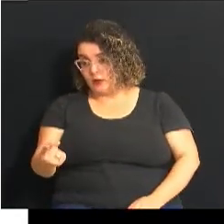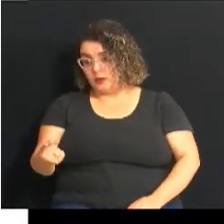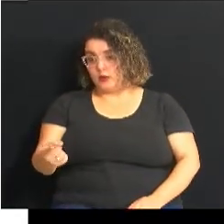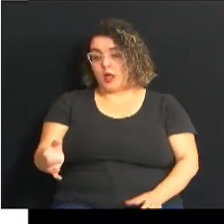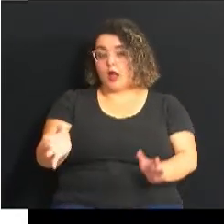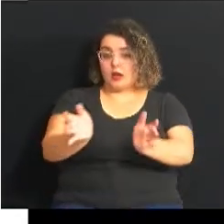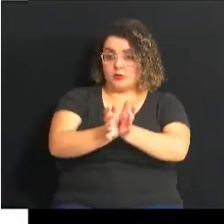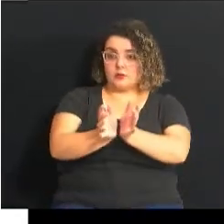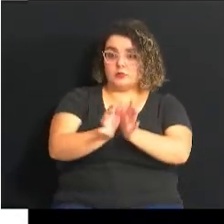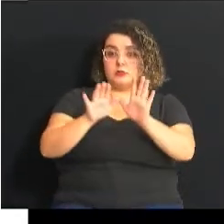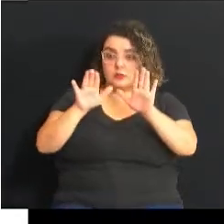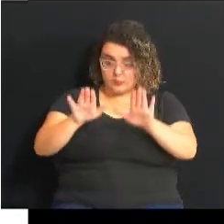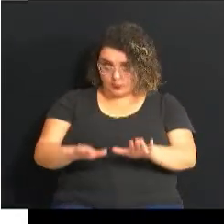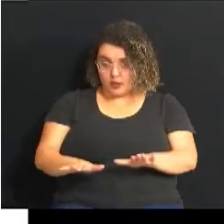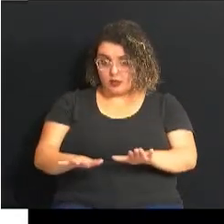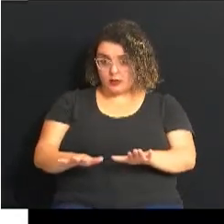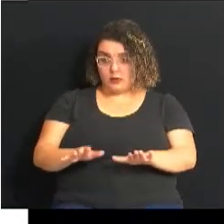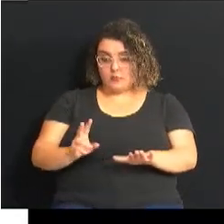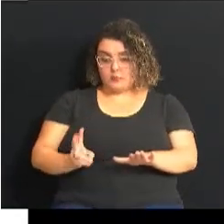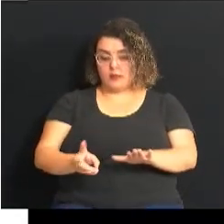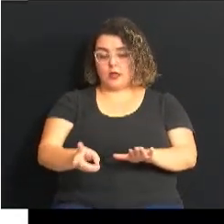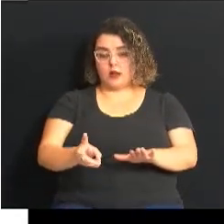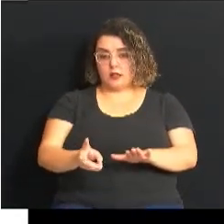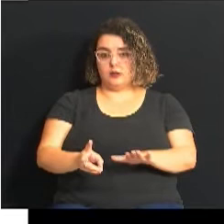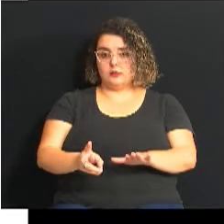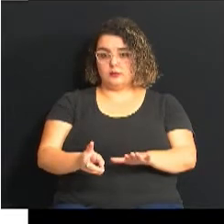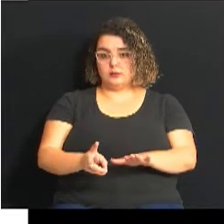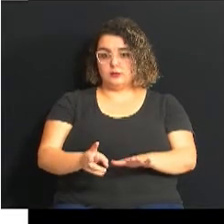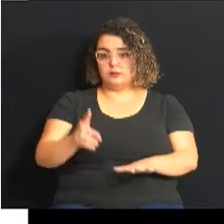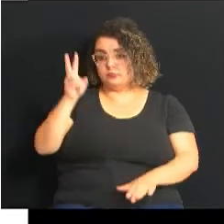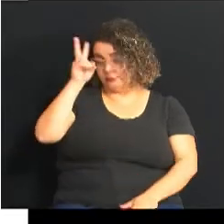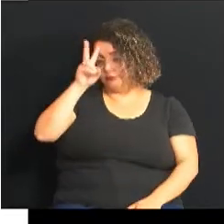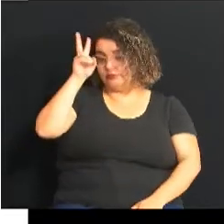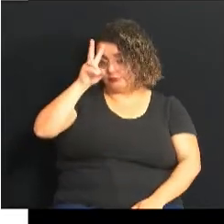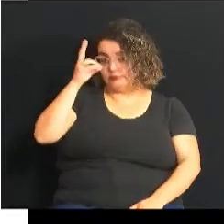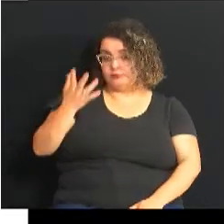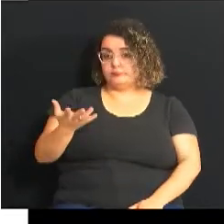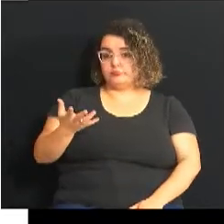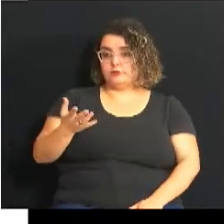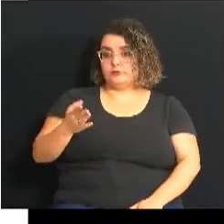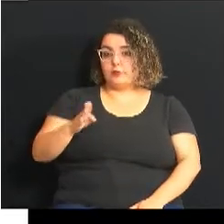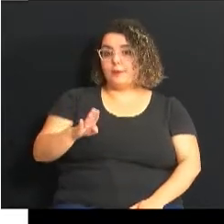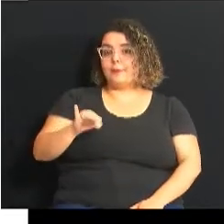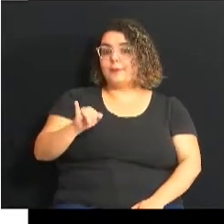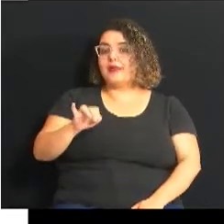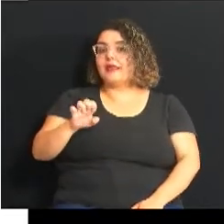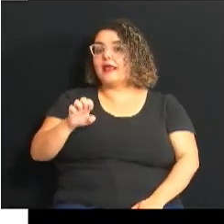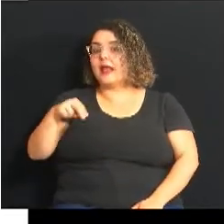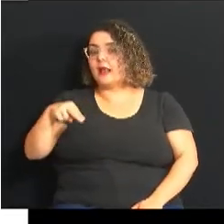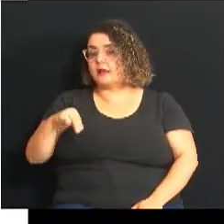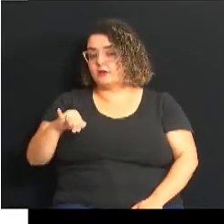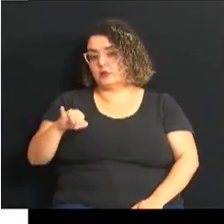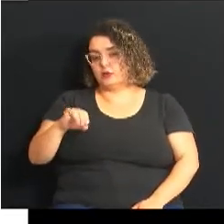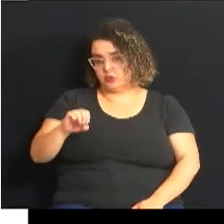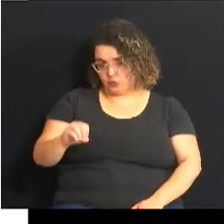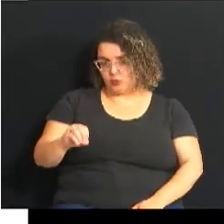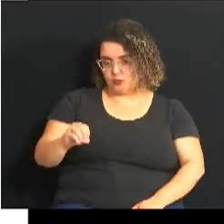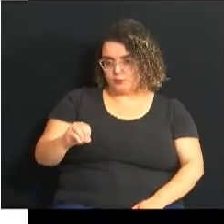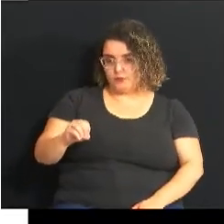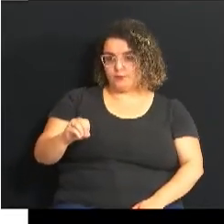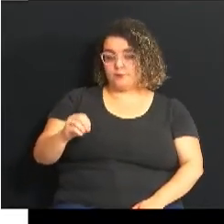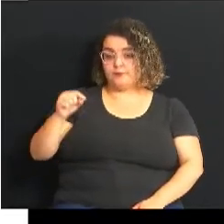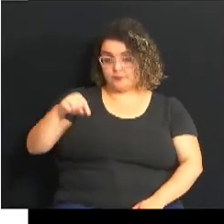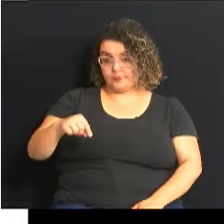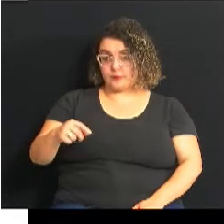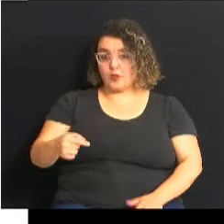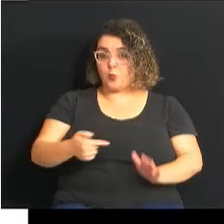comissões permanentes, a gente lembra que elas funcionam por biênio, ou seja, no caso do que a gente acabou de